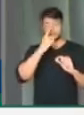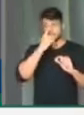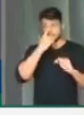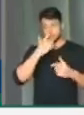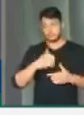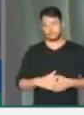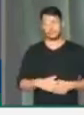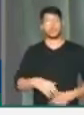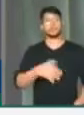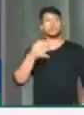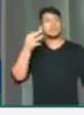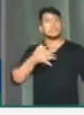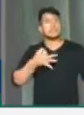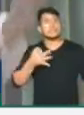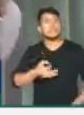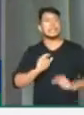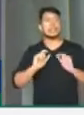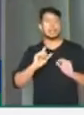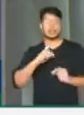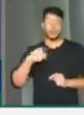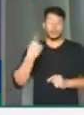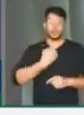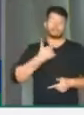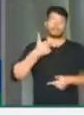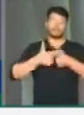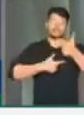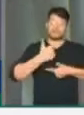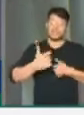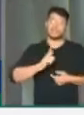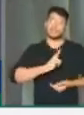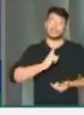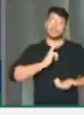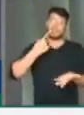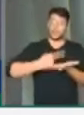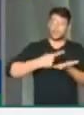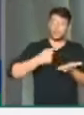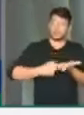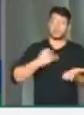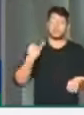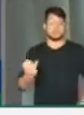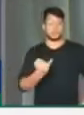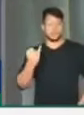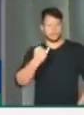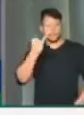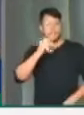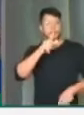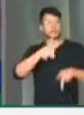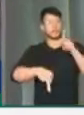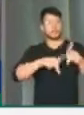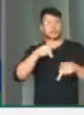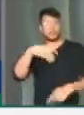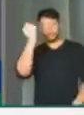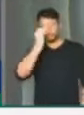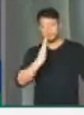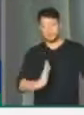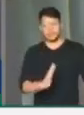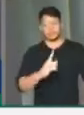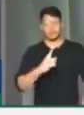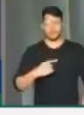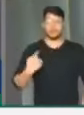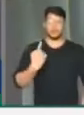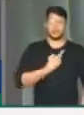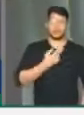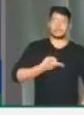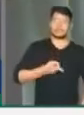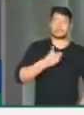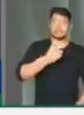a certeza de que o nosso trabalho foi absolutamente comprometido com o povo brasileiro. Fizemos uma grande articulação